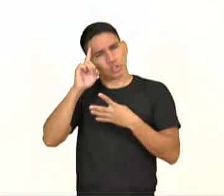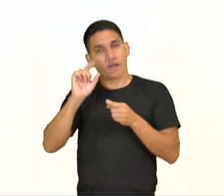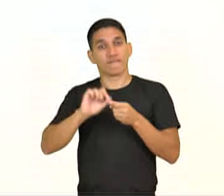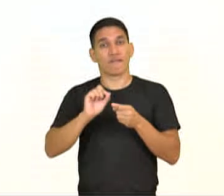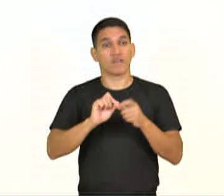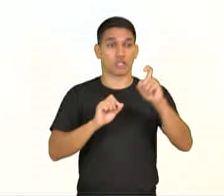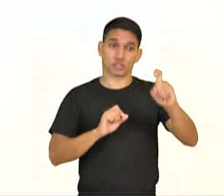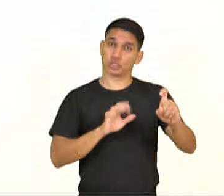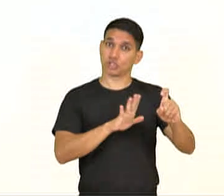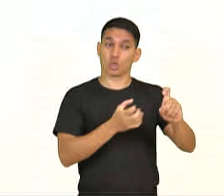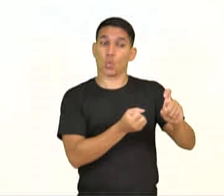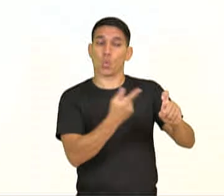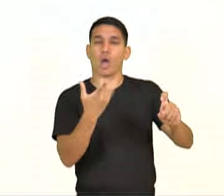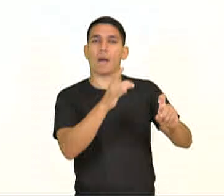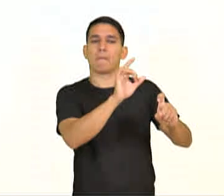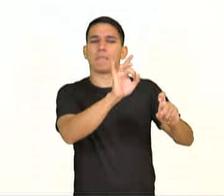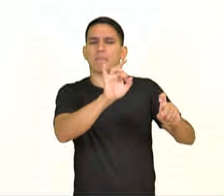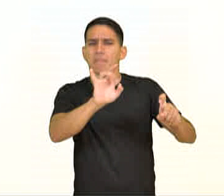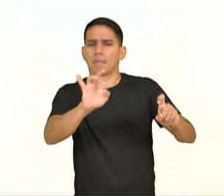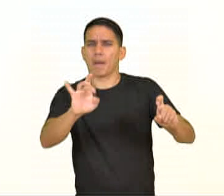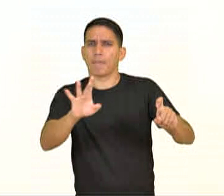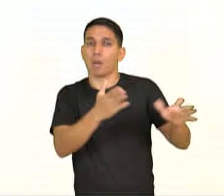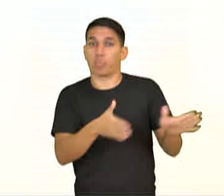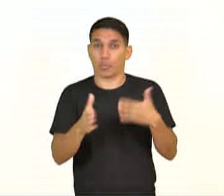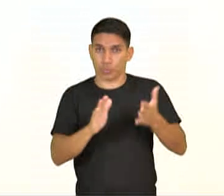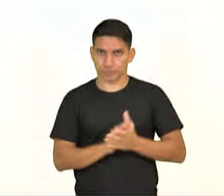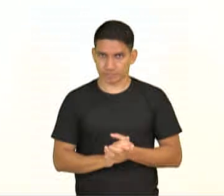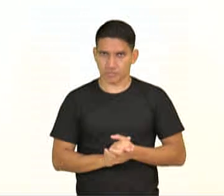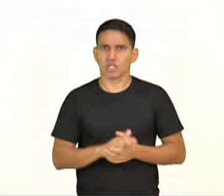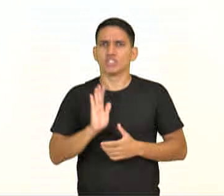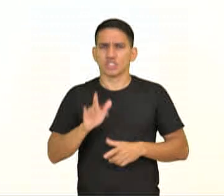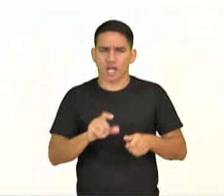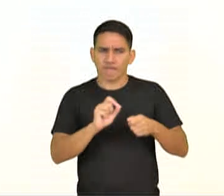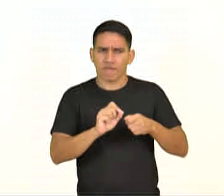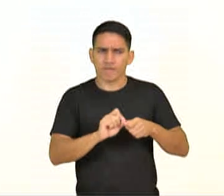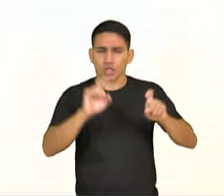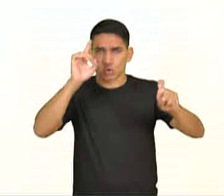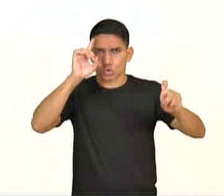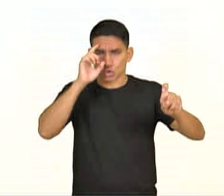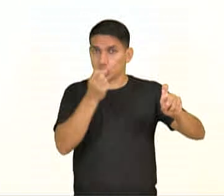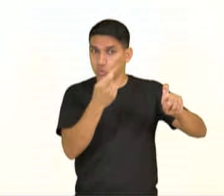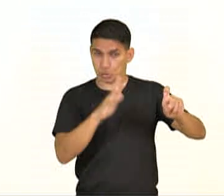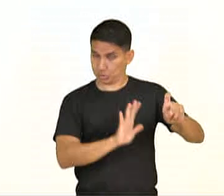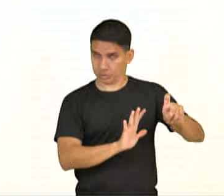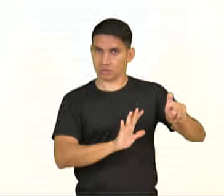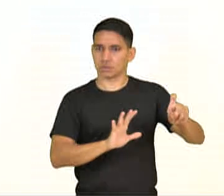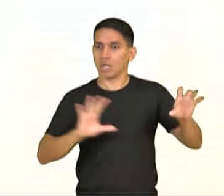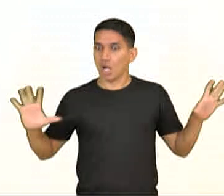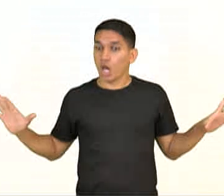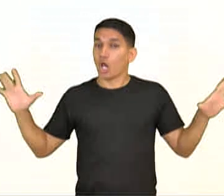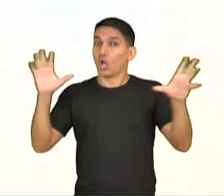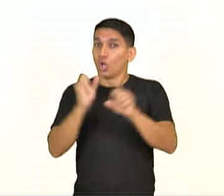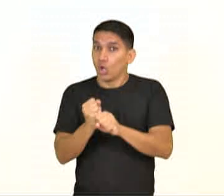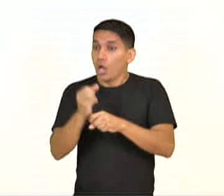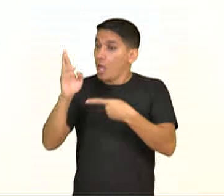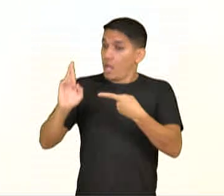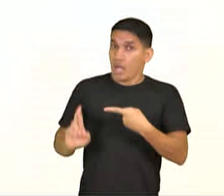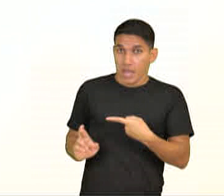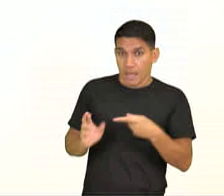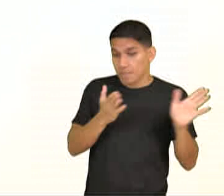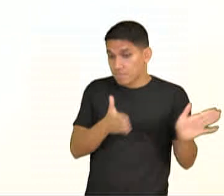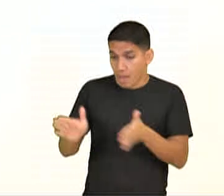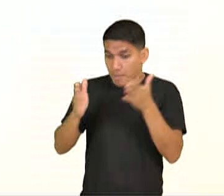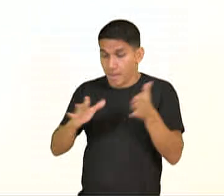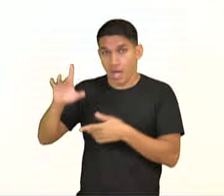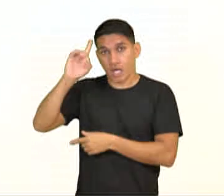de determinado produto. Se X unidades são produzidas a cada dia, o custo total em reais da produção